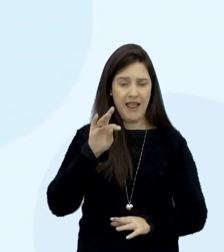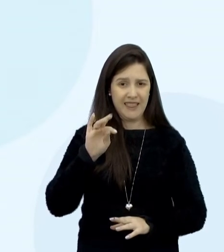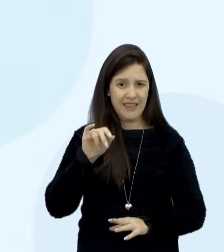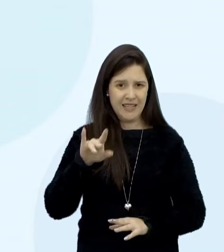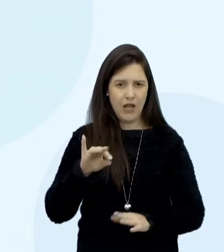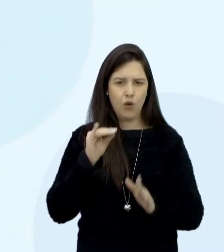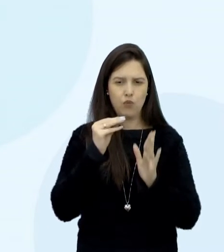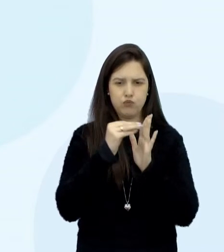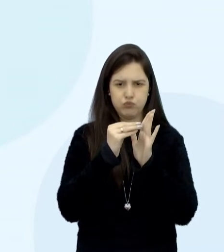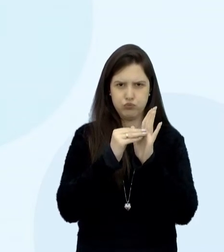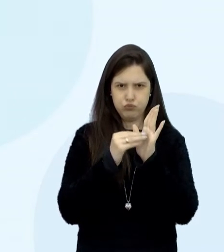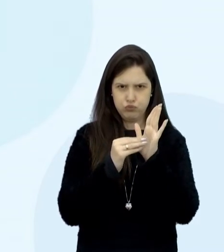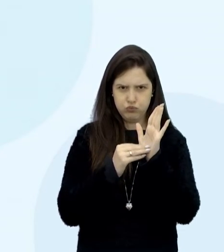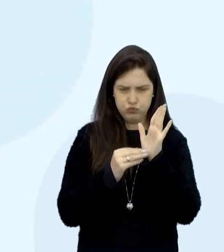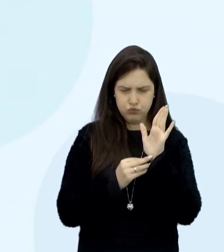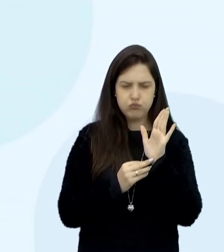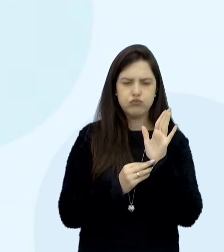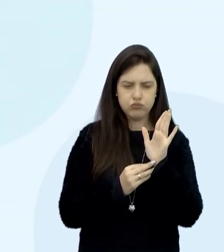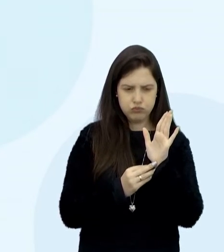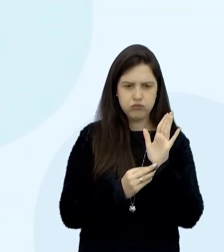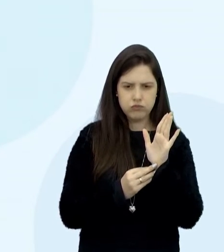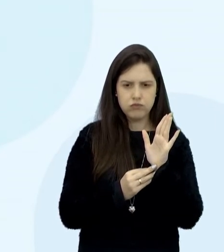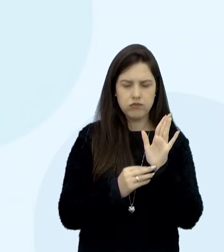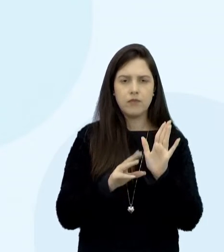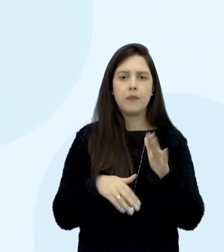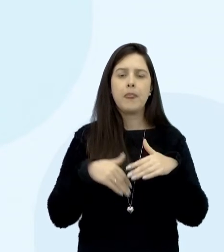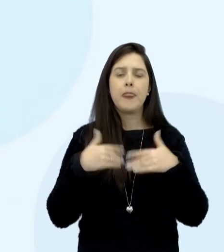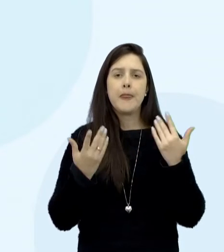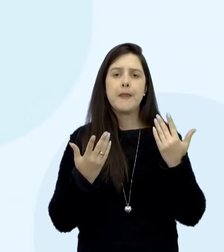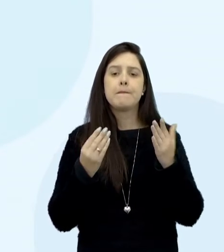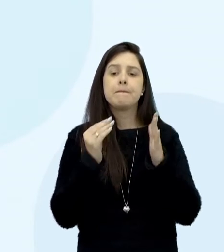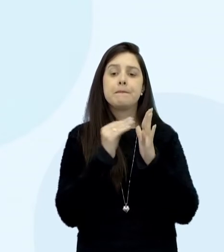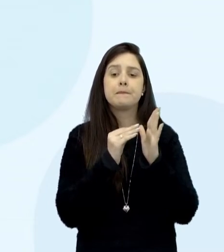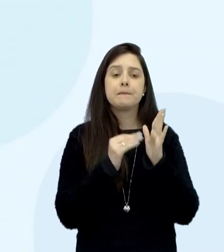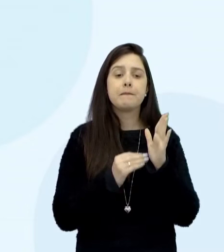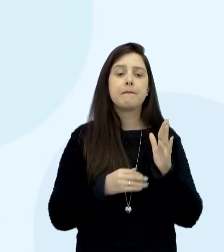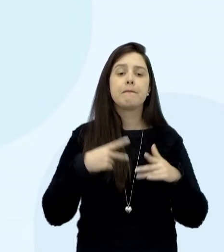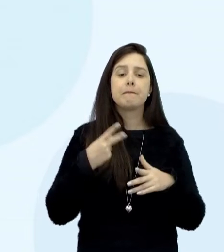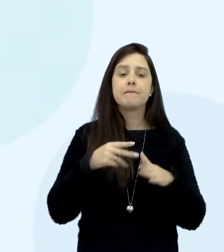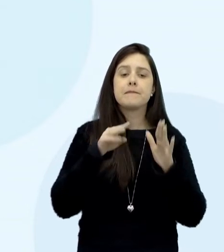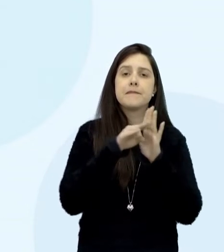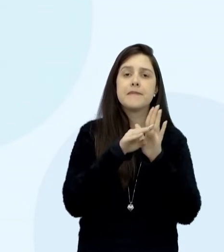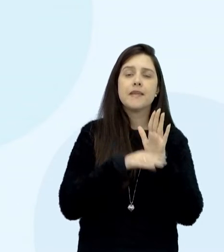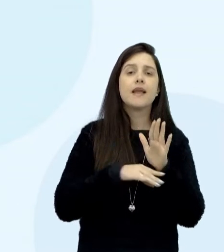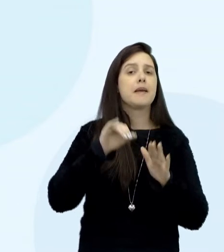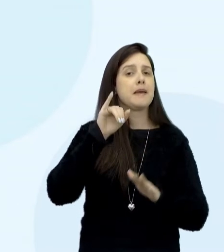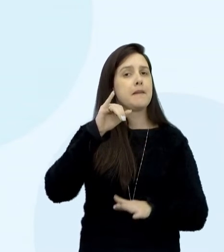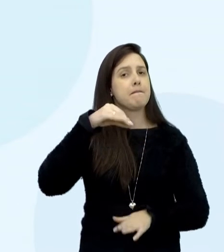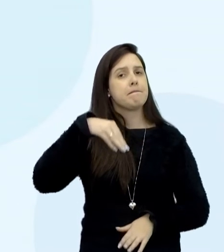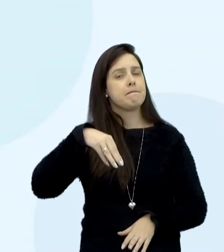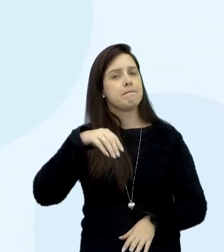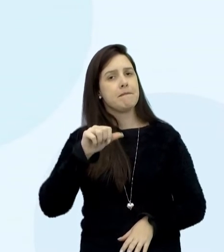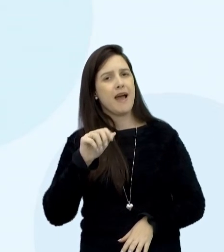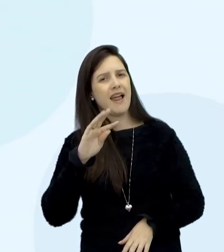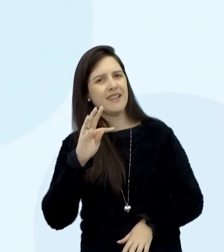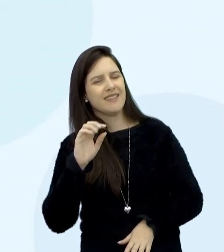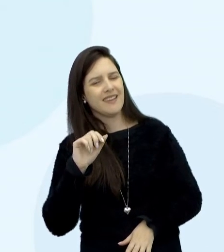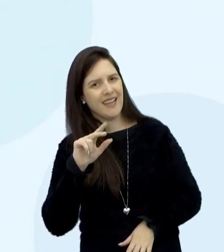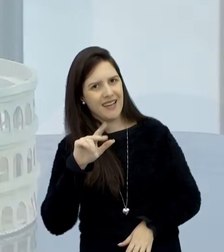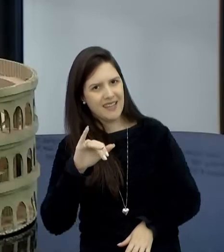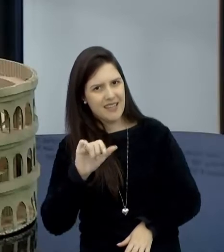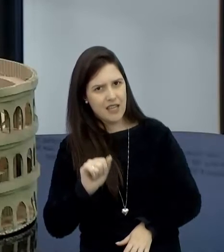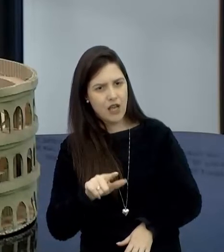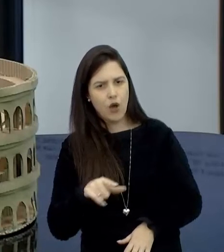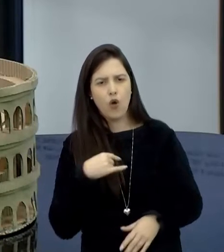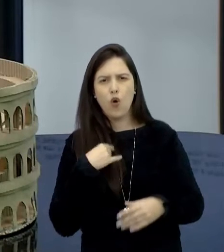para o patrimônio material móvel e imóvel. E o registro para o patrimônio imaterial. Então olha só,